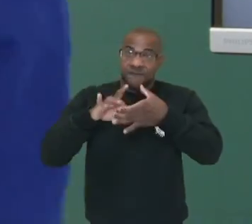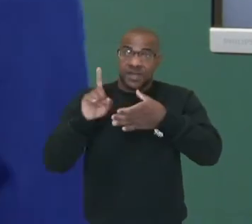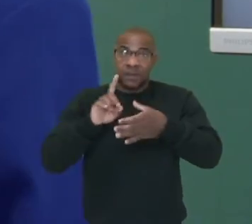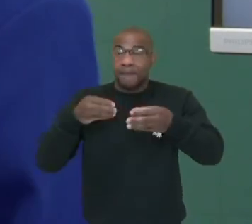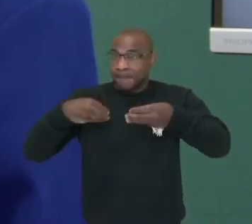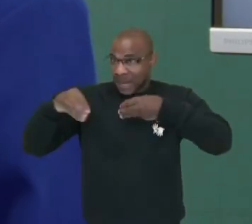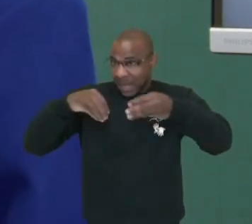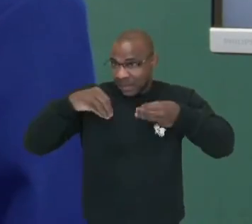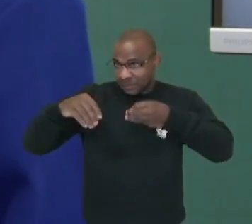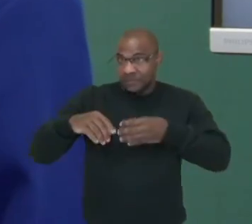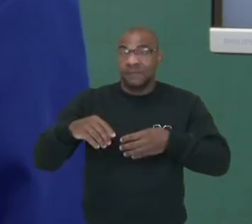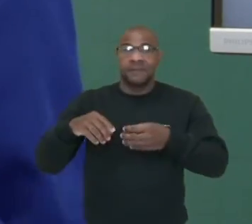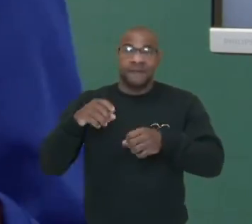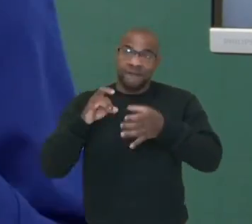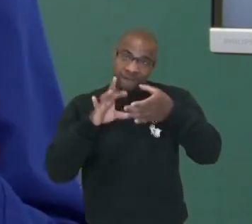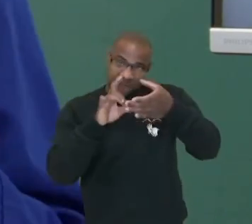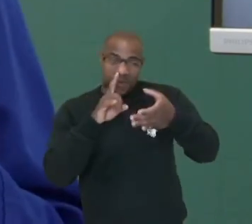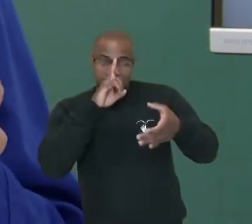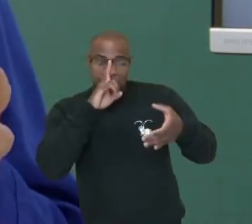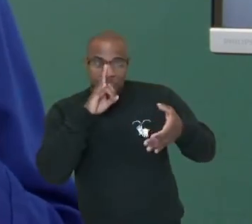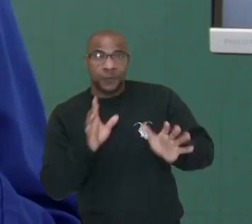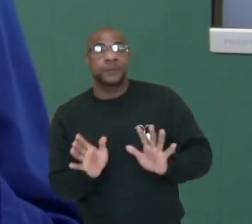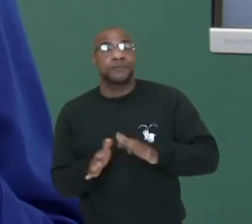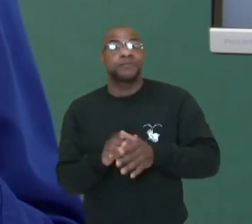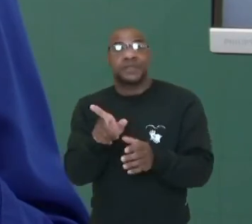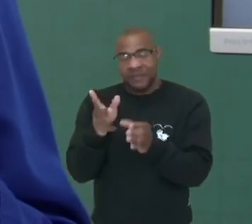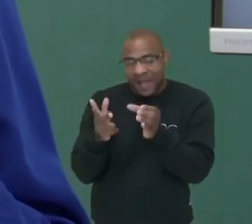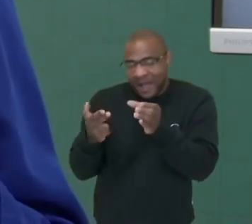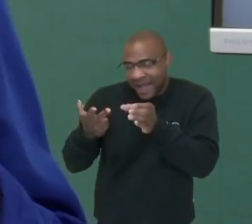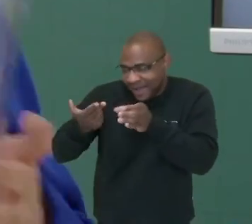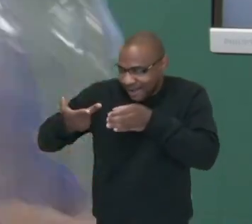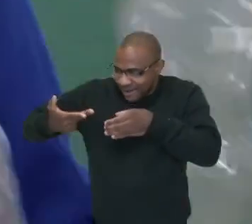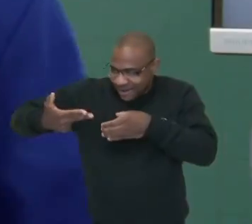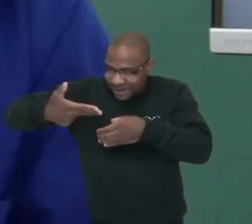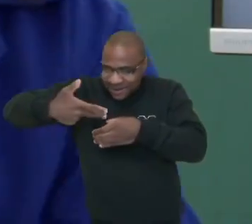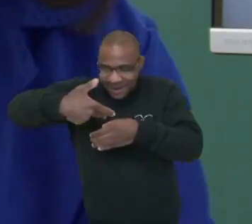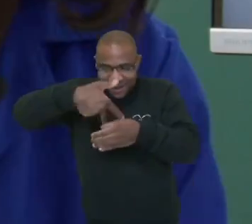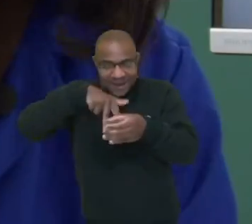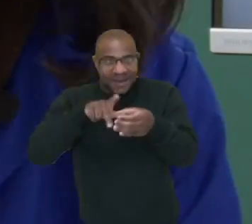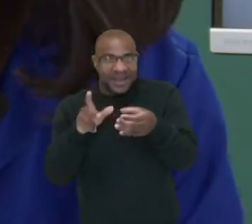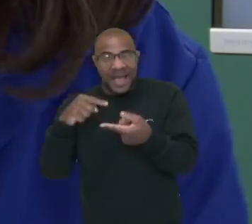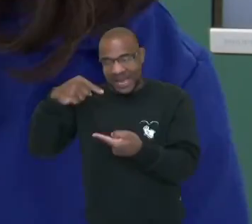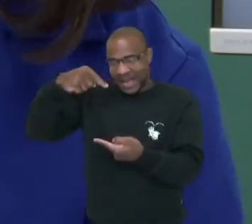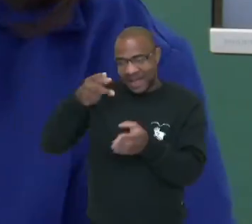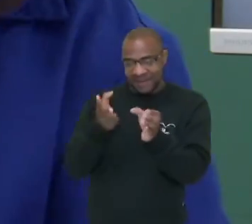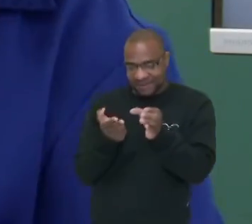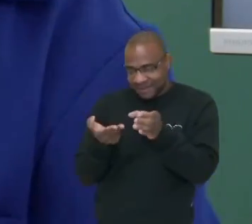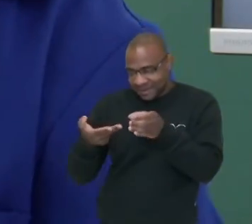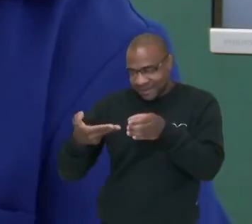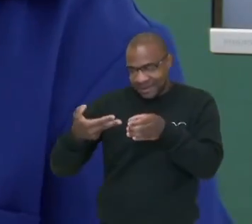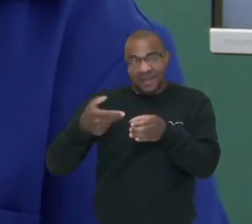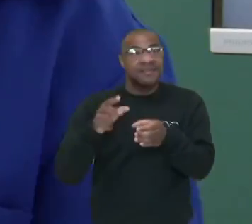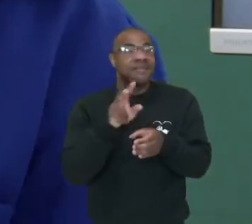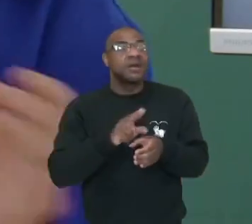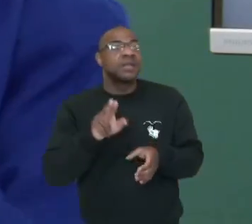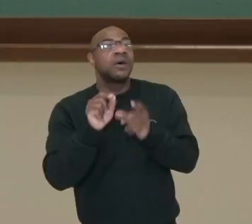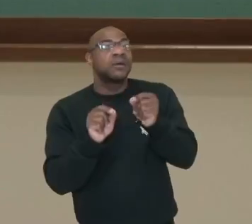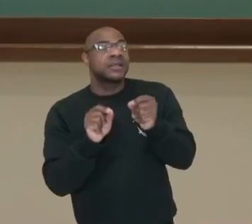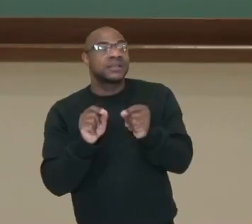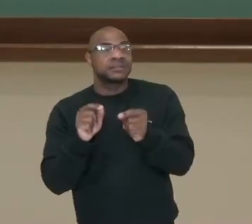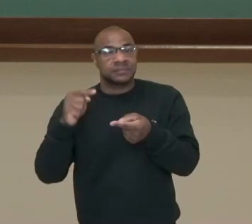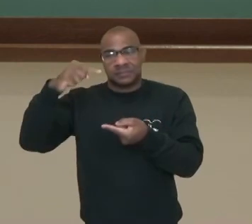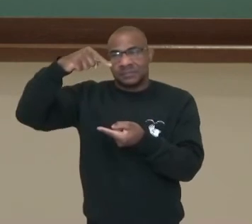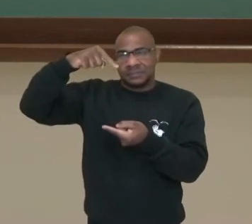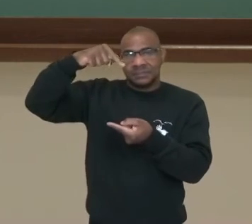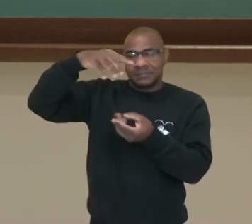furo aqui, ok? Então, você vai cortar a sua garrafa, se for com a garrafa, certo? E vai utilizar essa parte aqui.